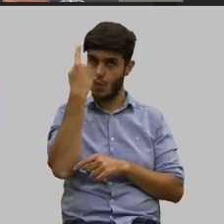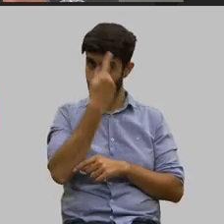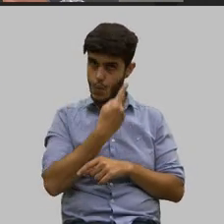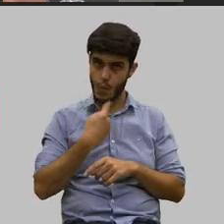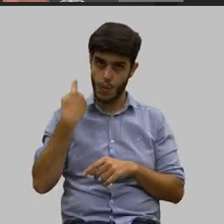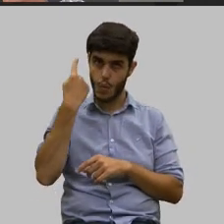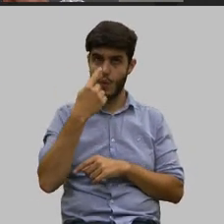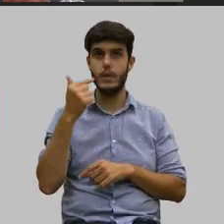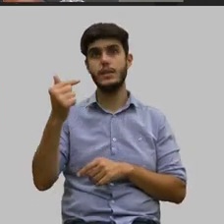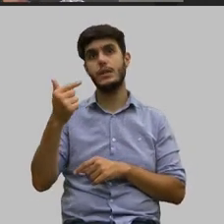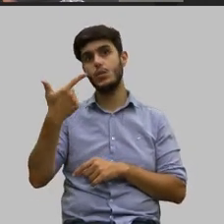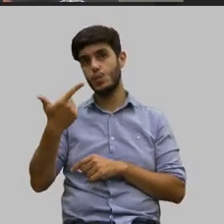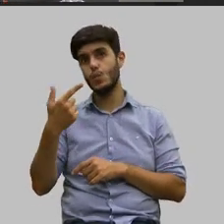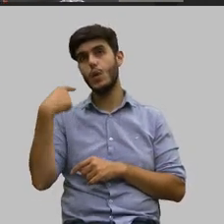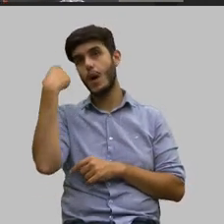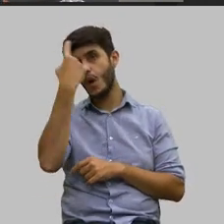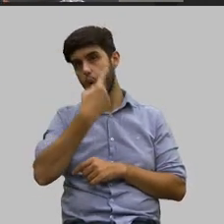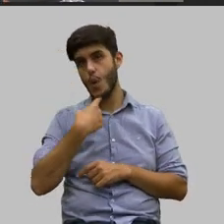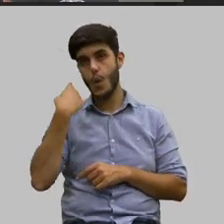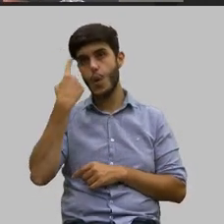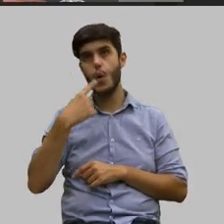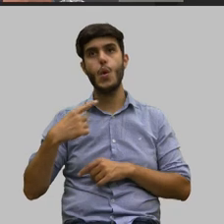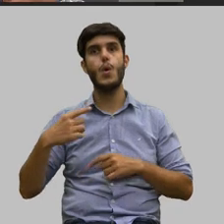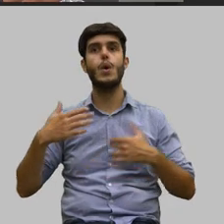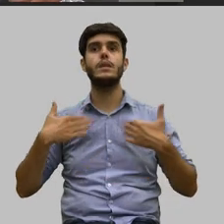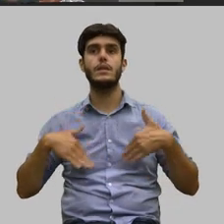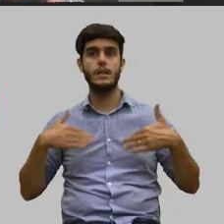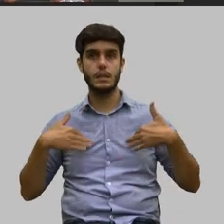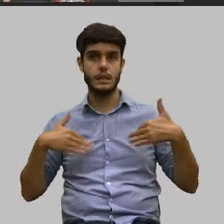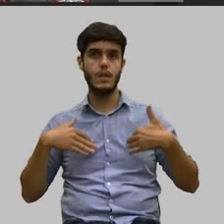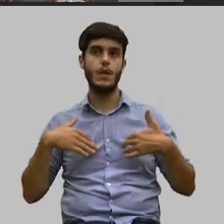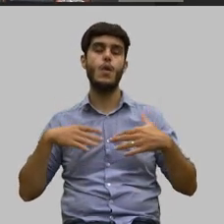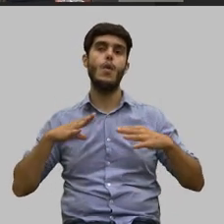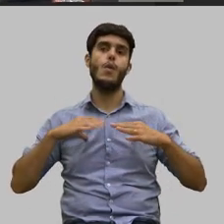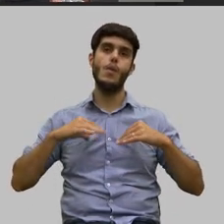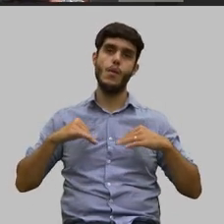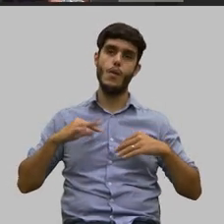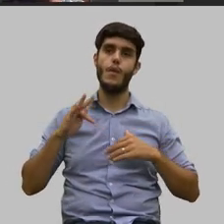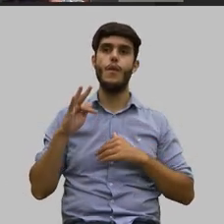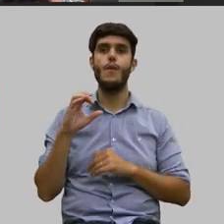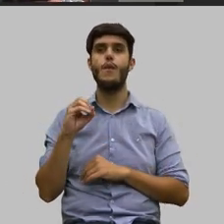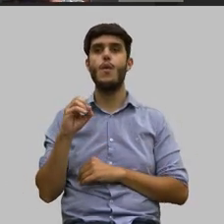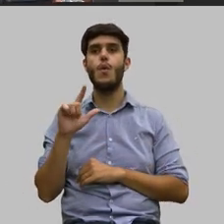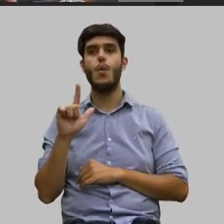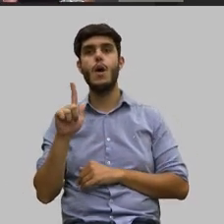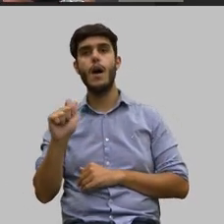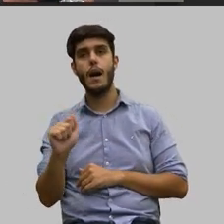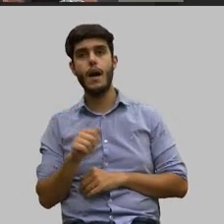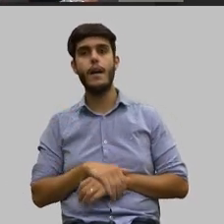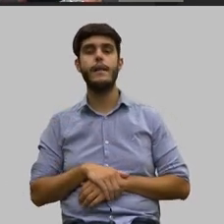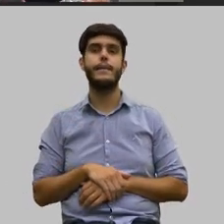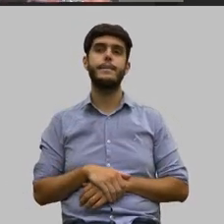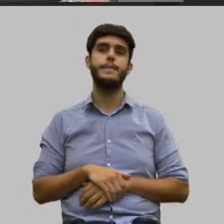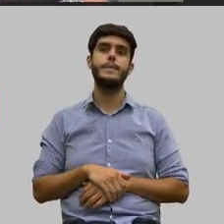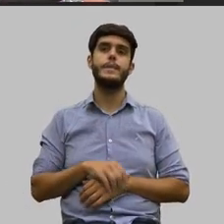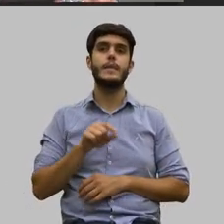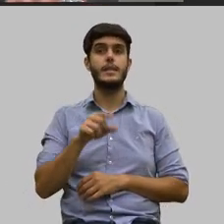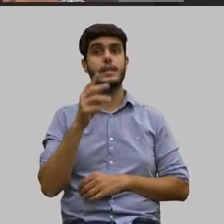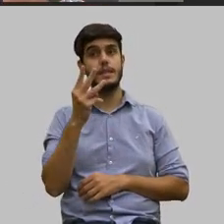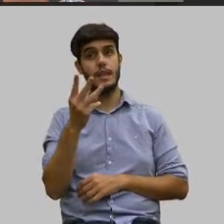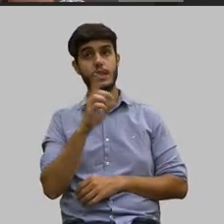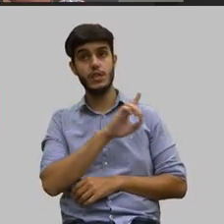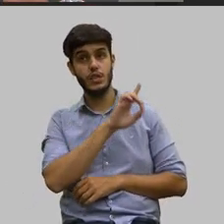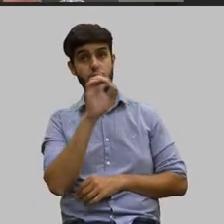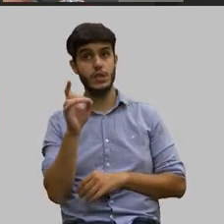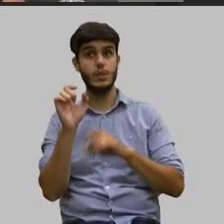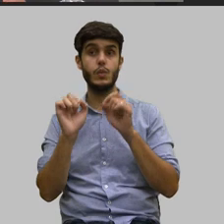72 horas de eh folga e descanso e tendo em vista esses três dias